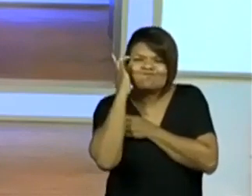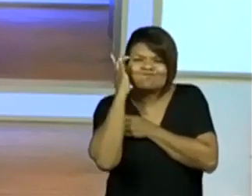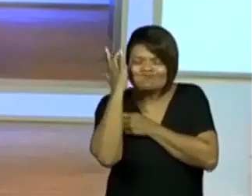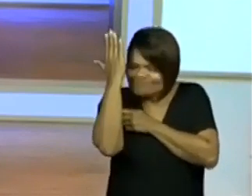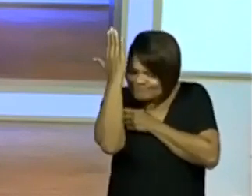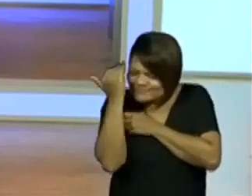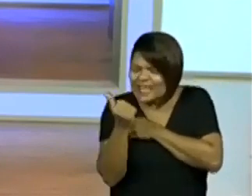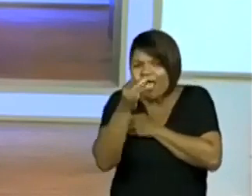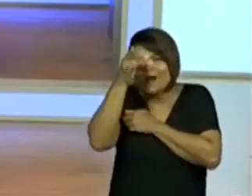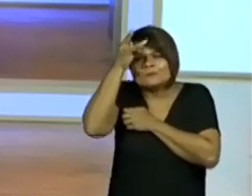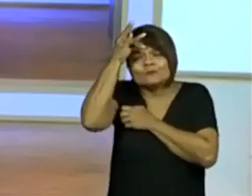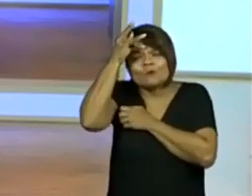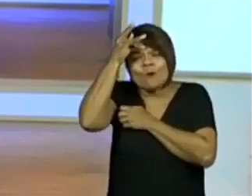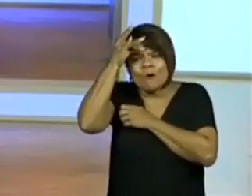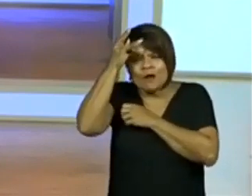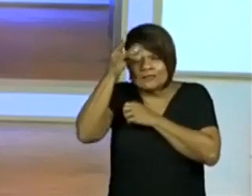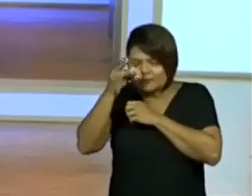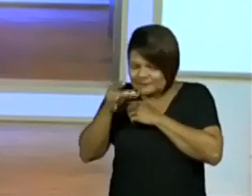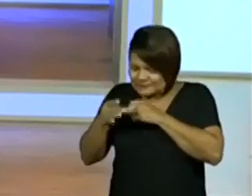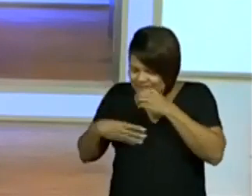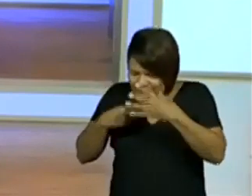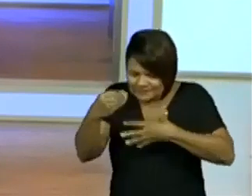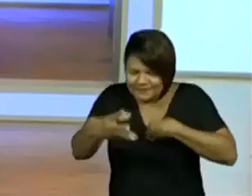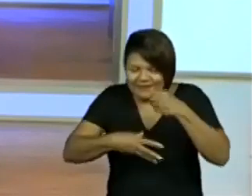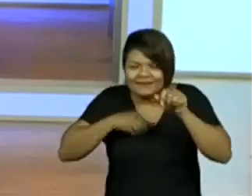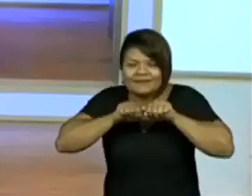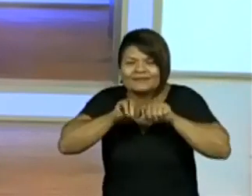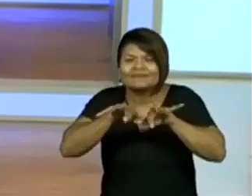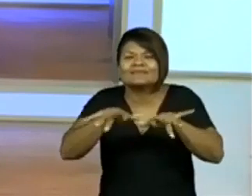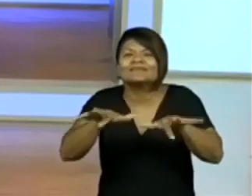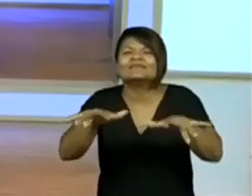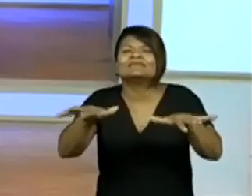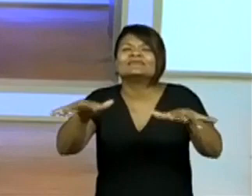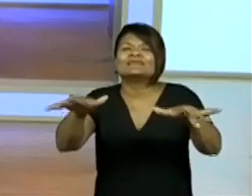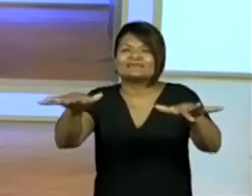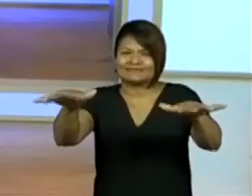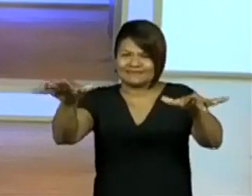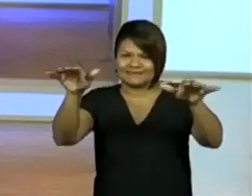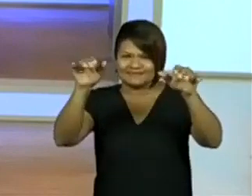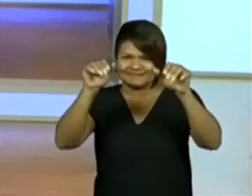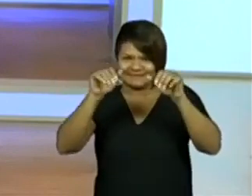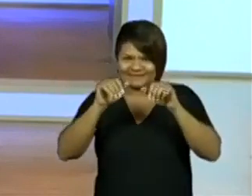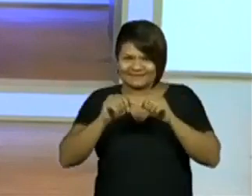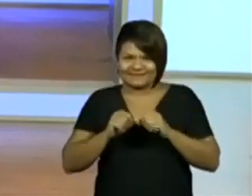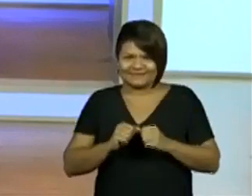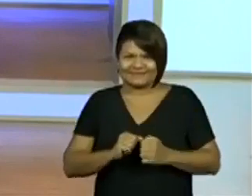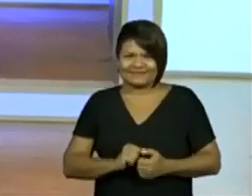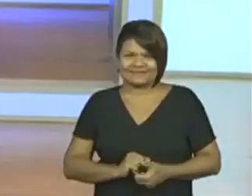cor, de boca em boca, de boca em boca, de boca em boca.